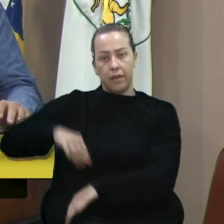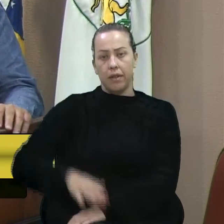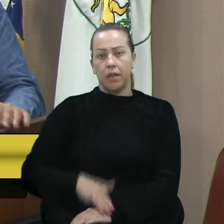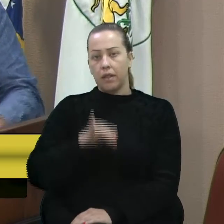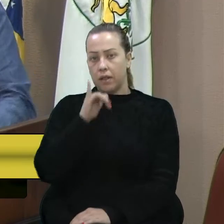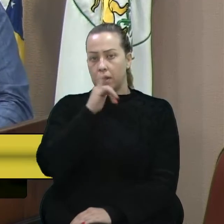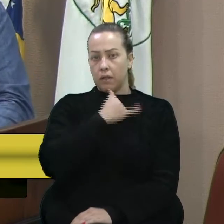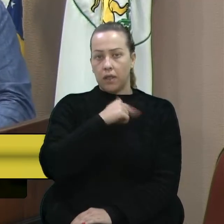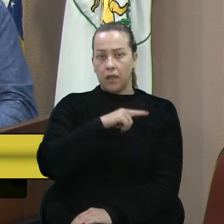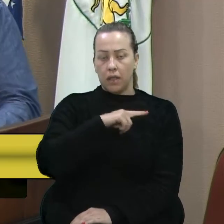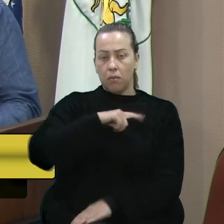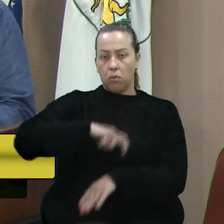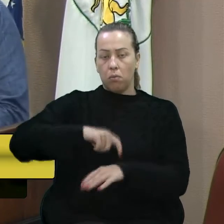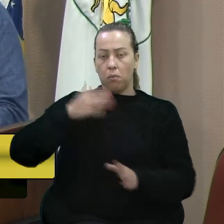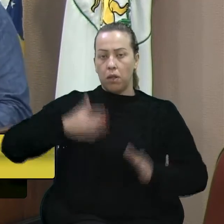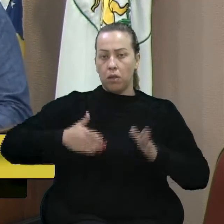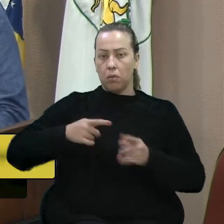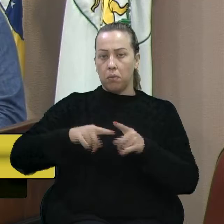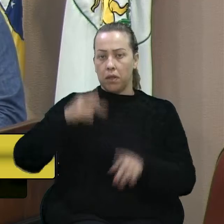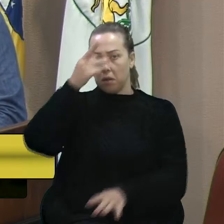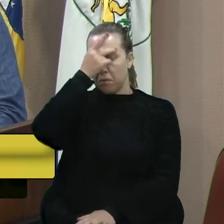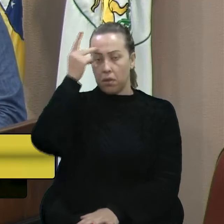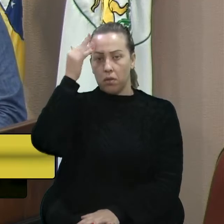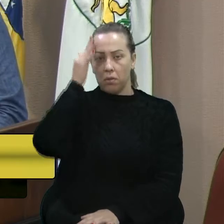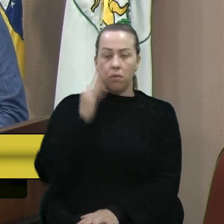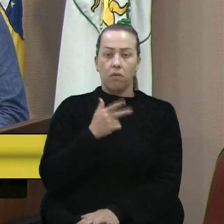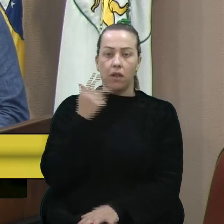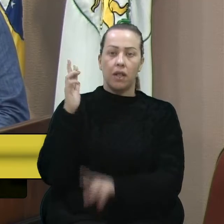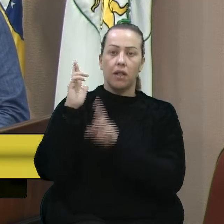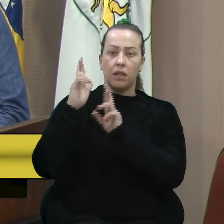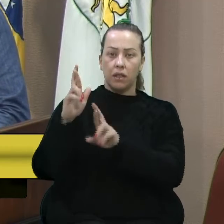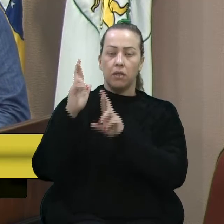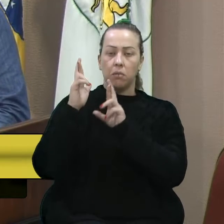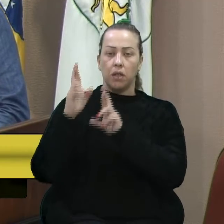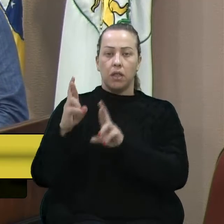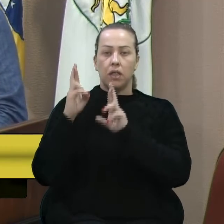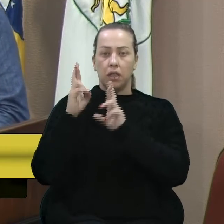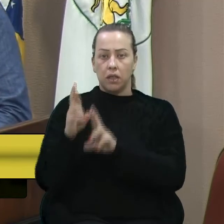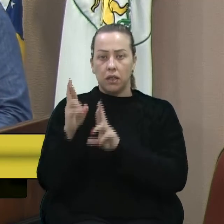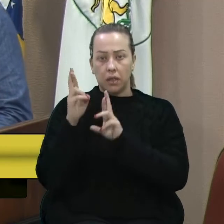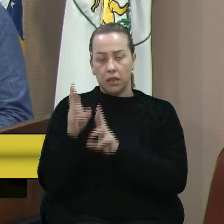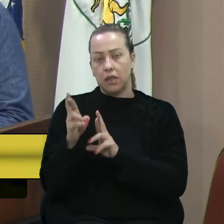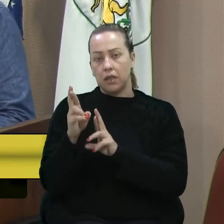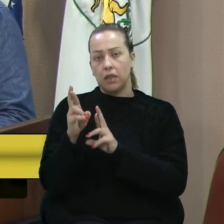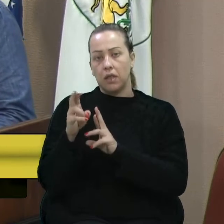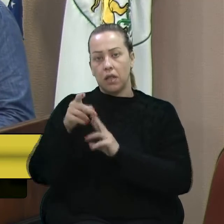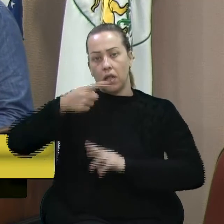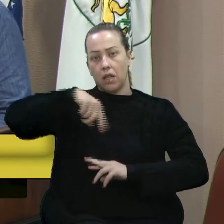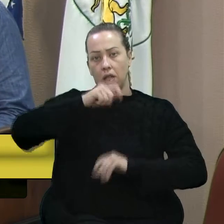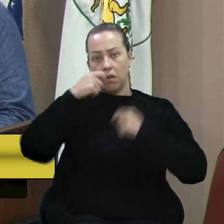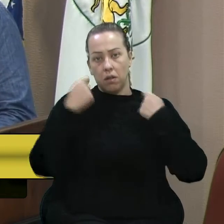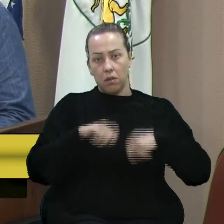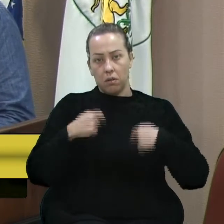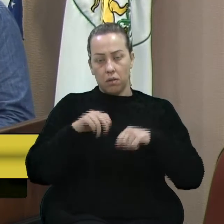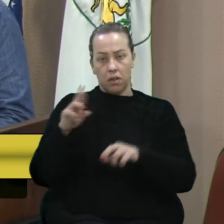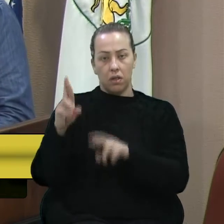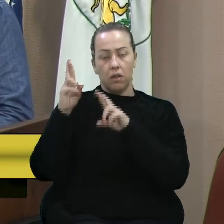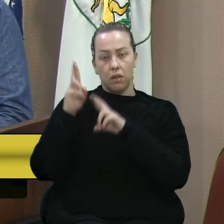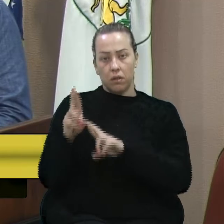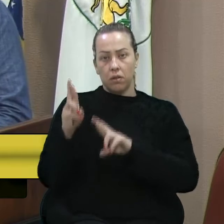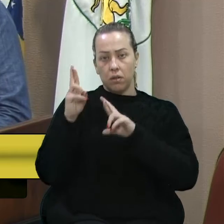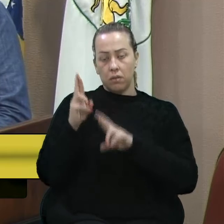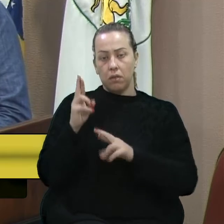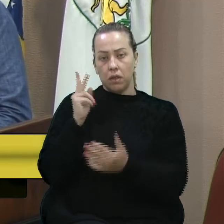Infelizmente, tempos sombrios, mas Paulo Freire fala em esperançar. E é isso que nós precisamos, um esperançar